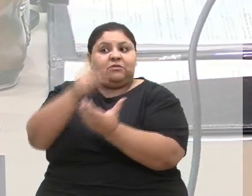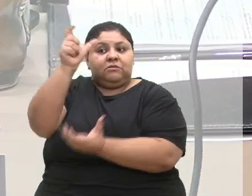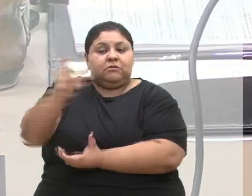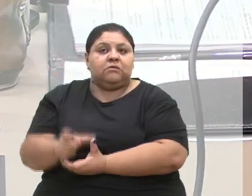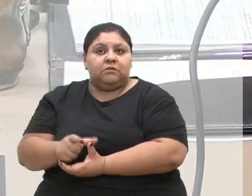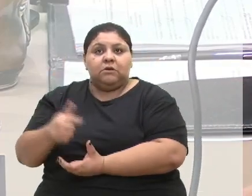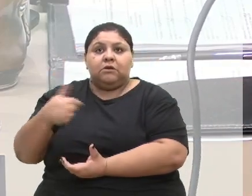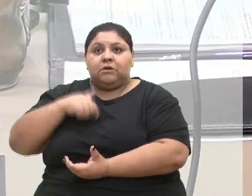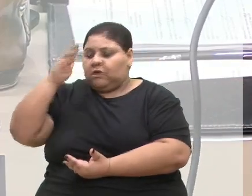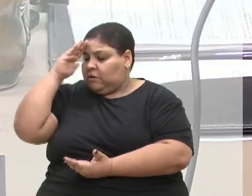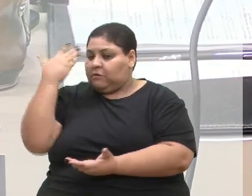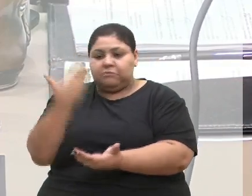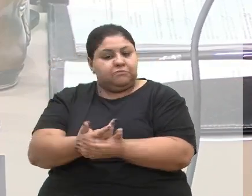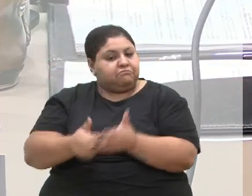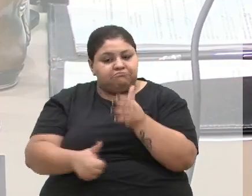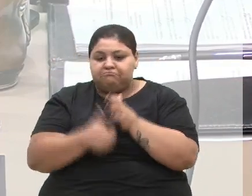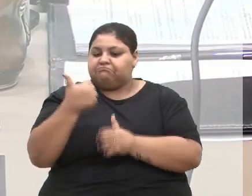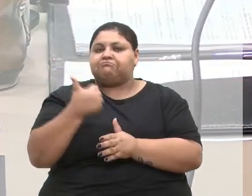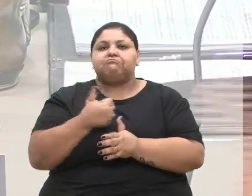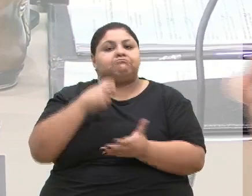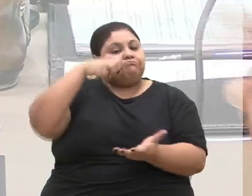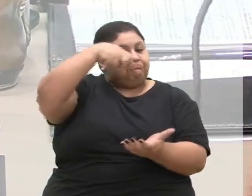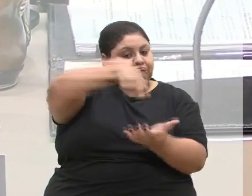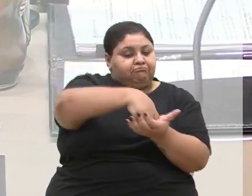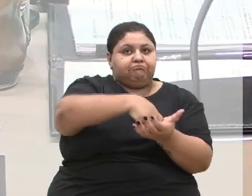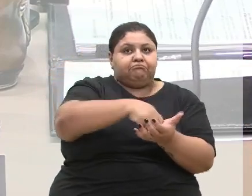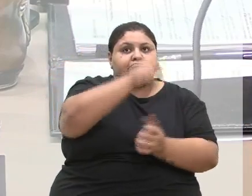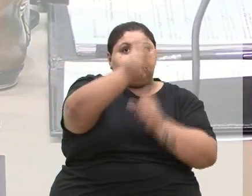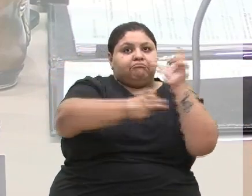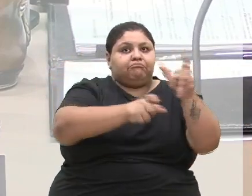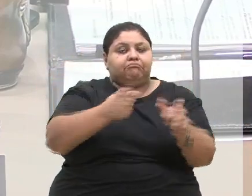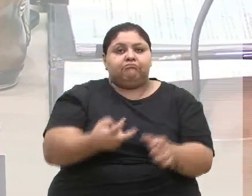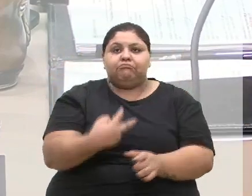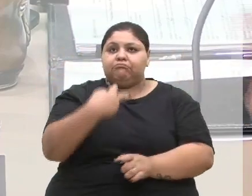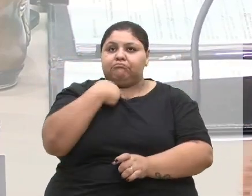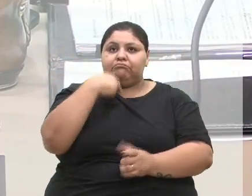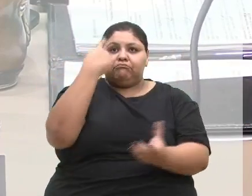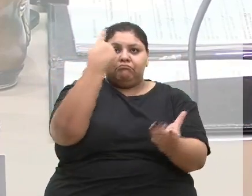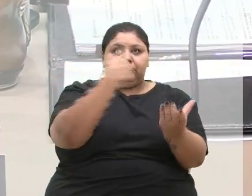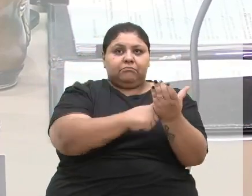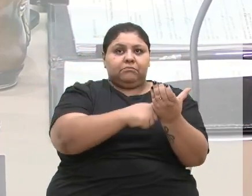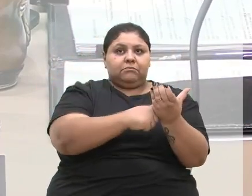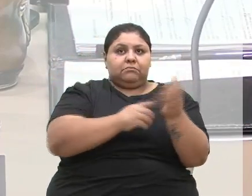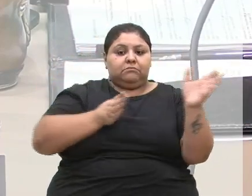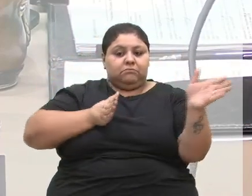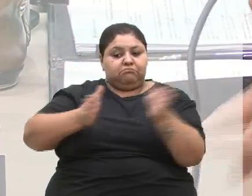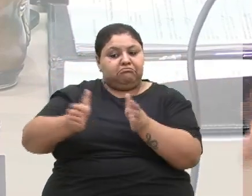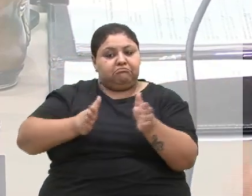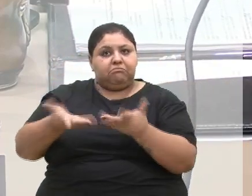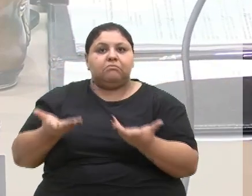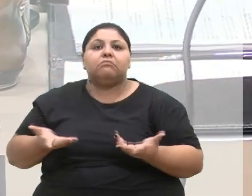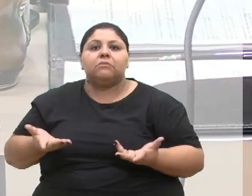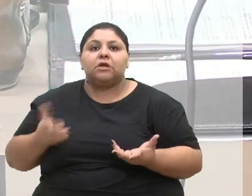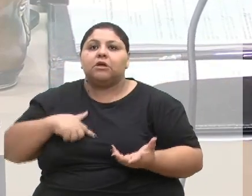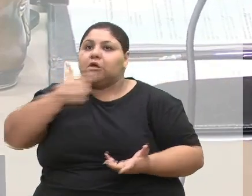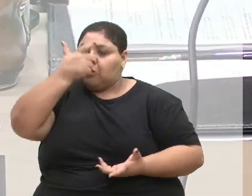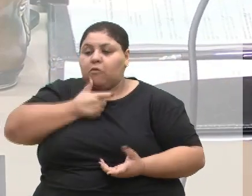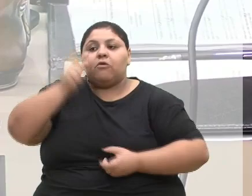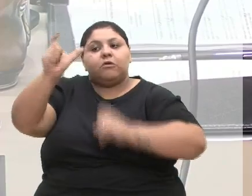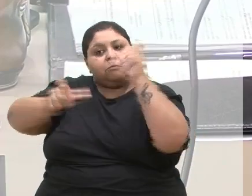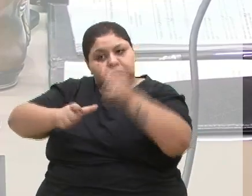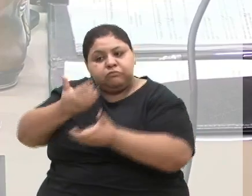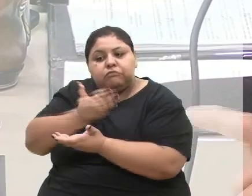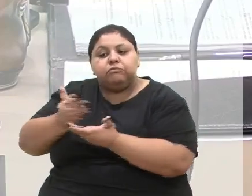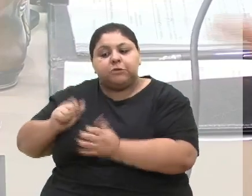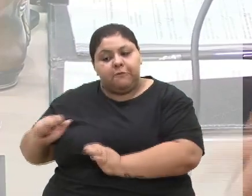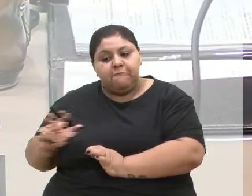acredito que essa é a única saída. E a punição seria que a pessoa não pudesse marcar a consulta por um determinado período. Aí eu acho que as pessoas iam começar a